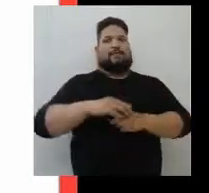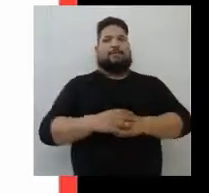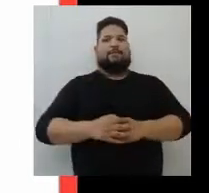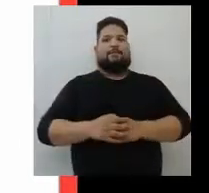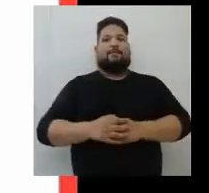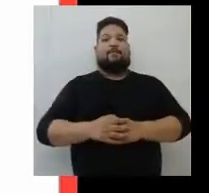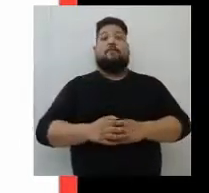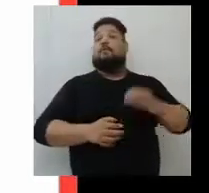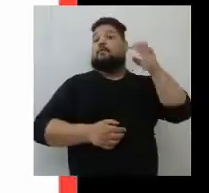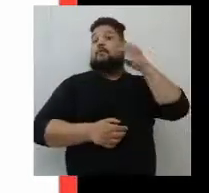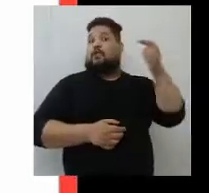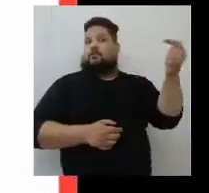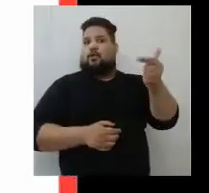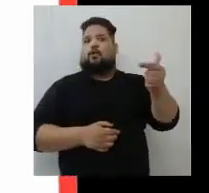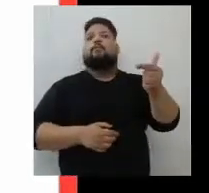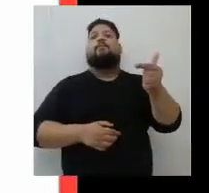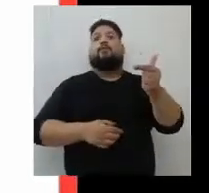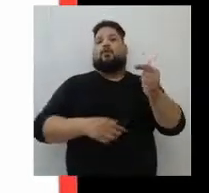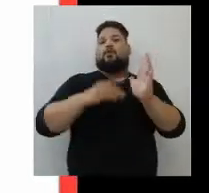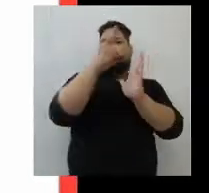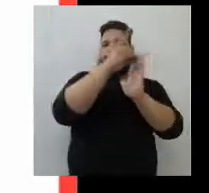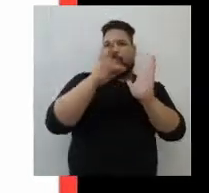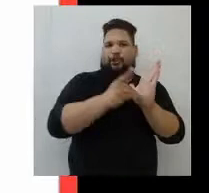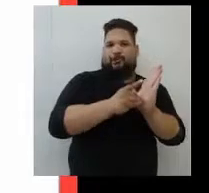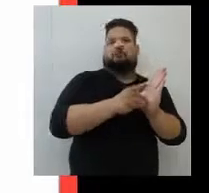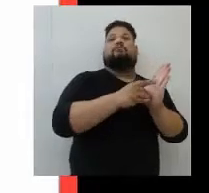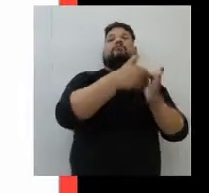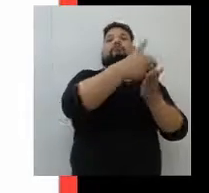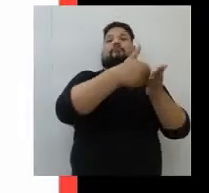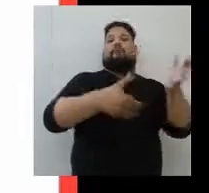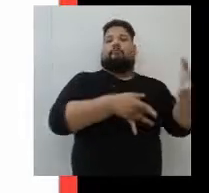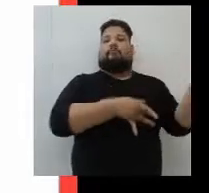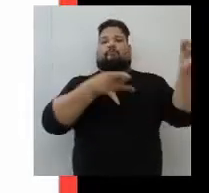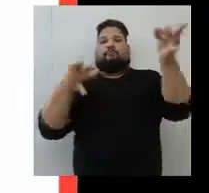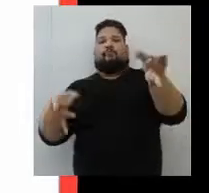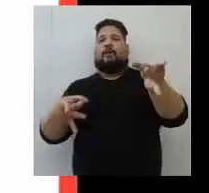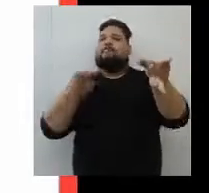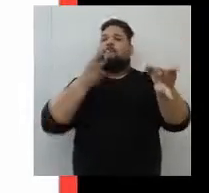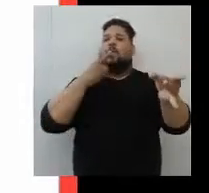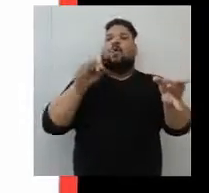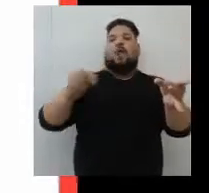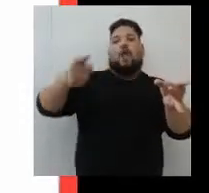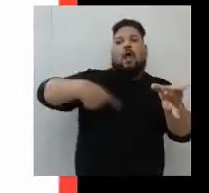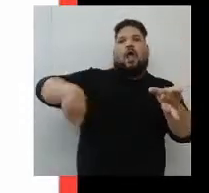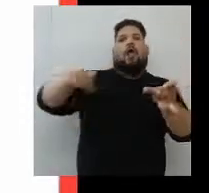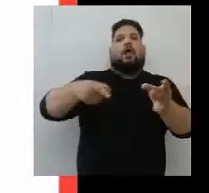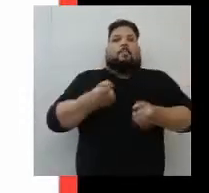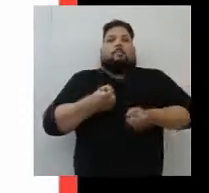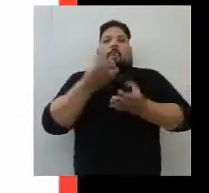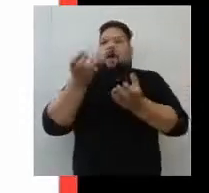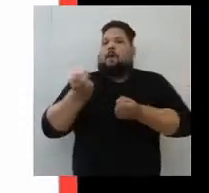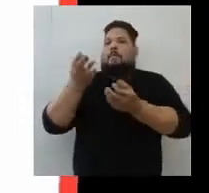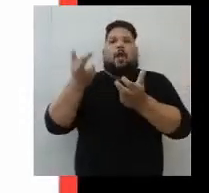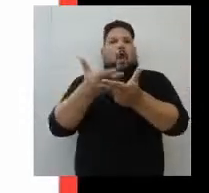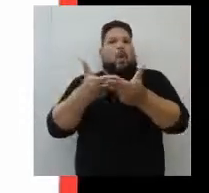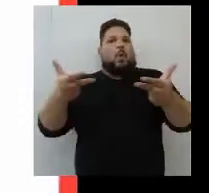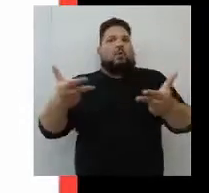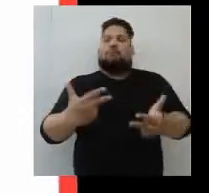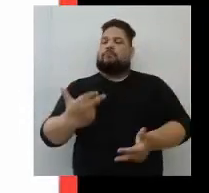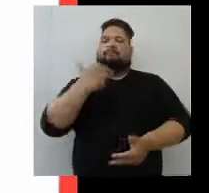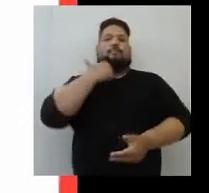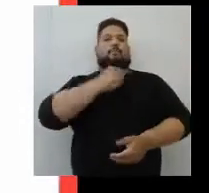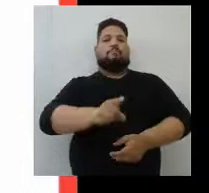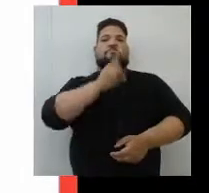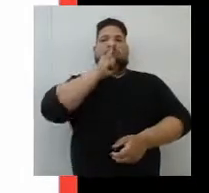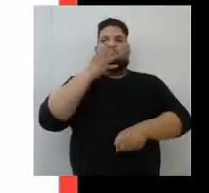baixa esse decreto, Dom Pedro II, baixa o decreto que veda qualquer tipo de declaração pública dos